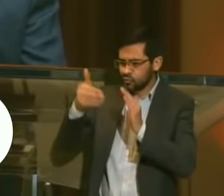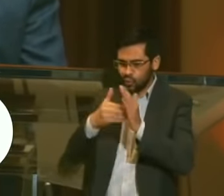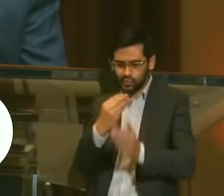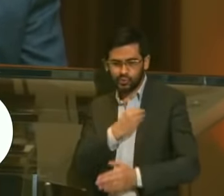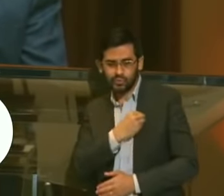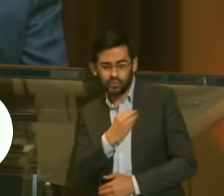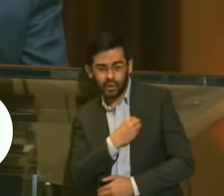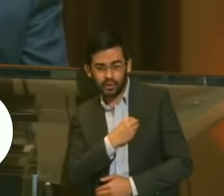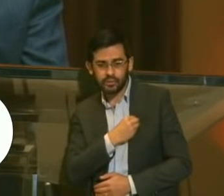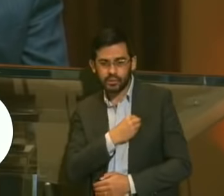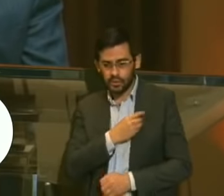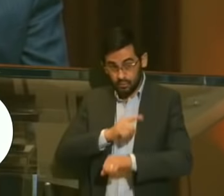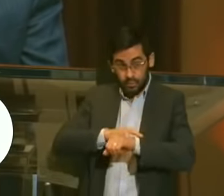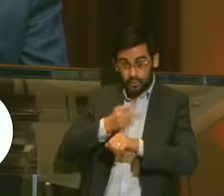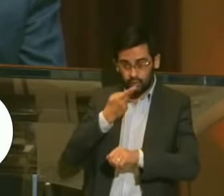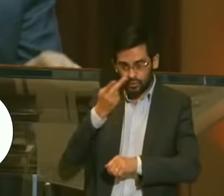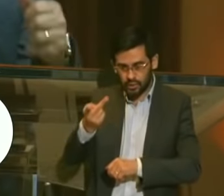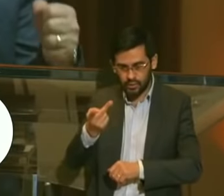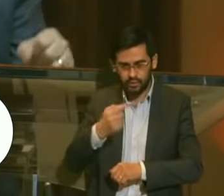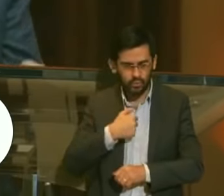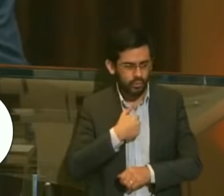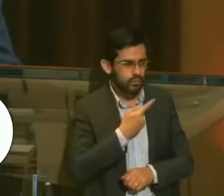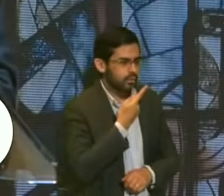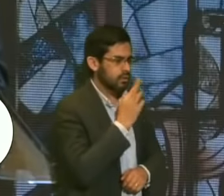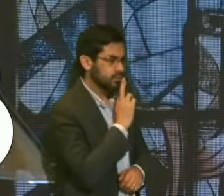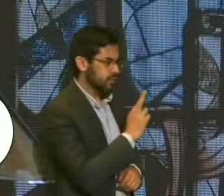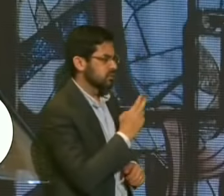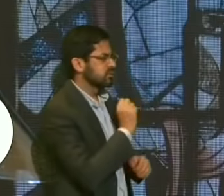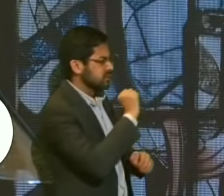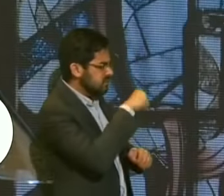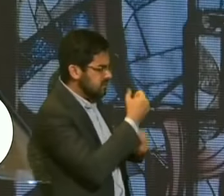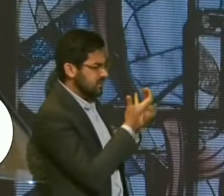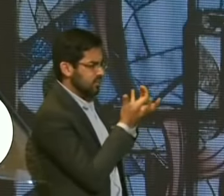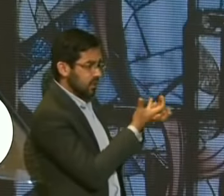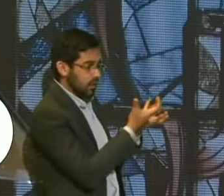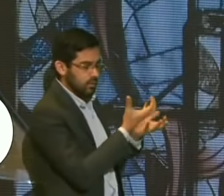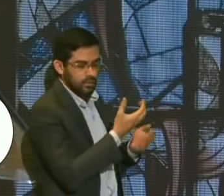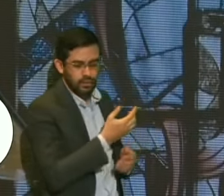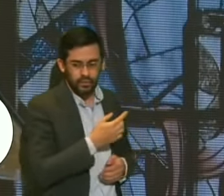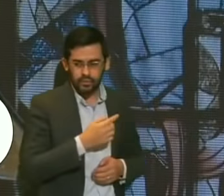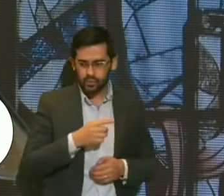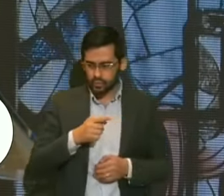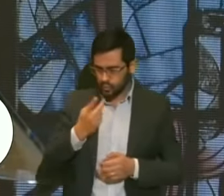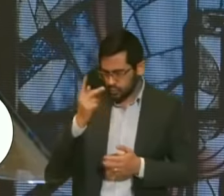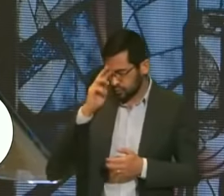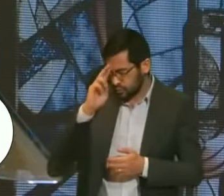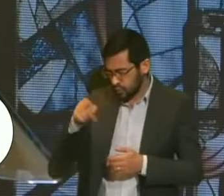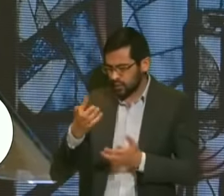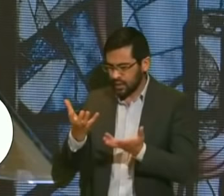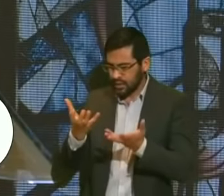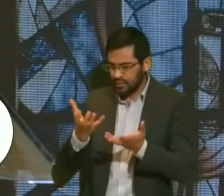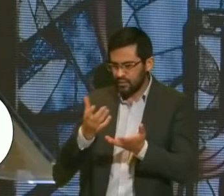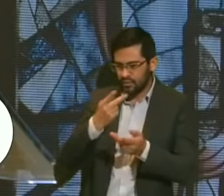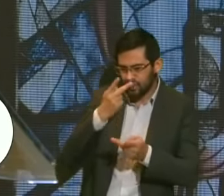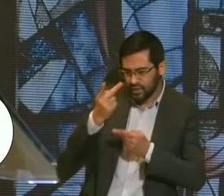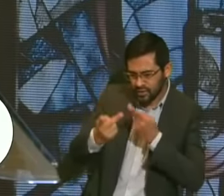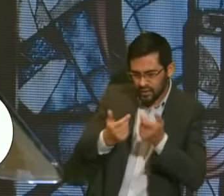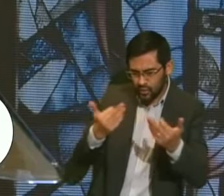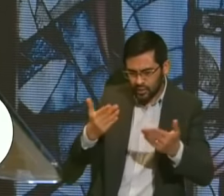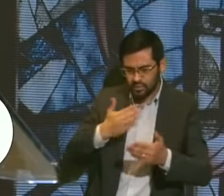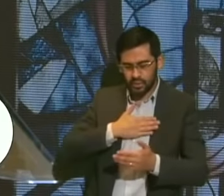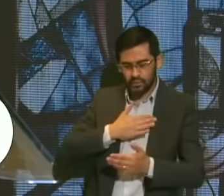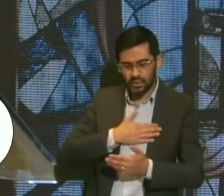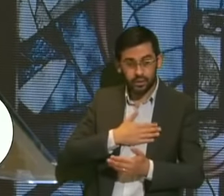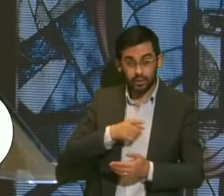pecados? E quando eu falei isso, ele falou: quero. E eu disse: o senhor tem alguma coisa que o senhor quer compartilhar comigo?